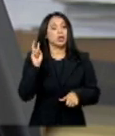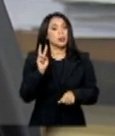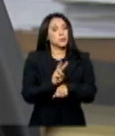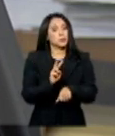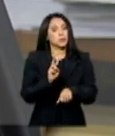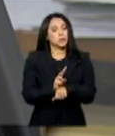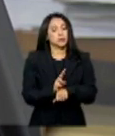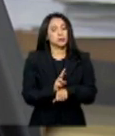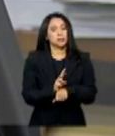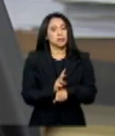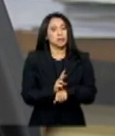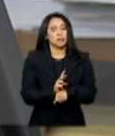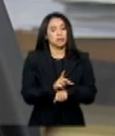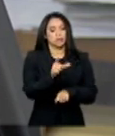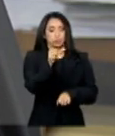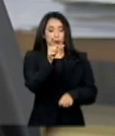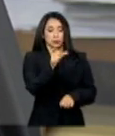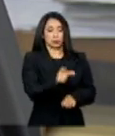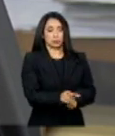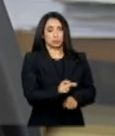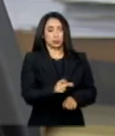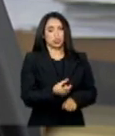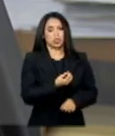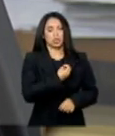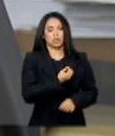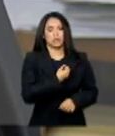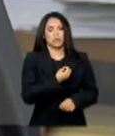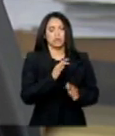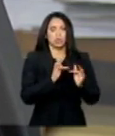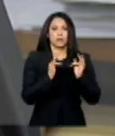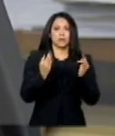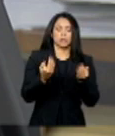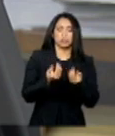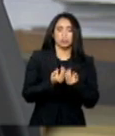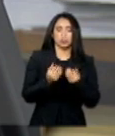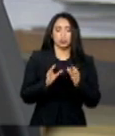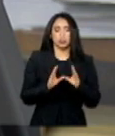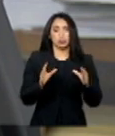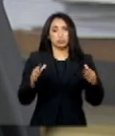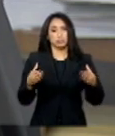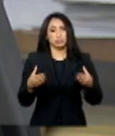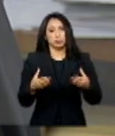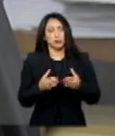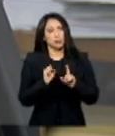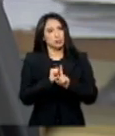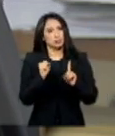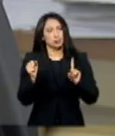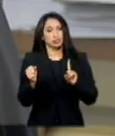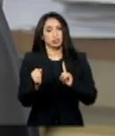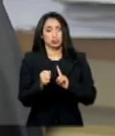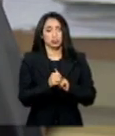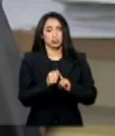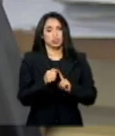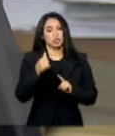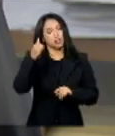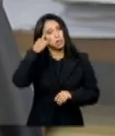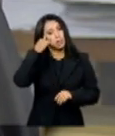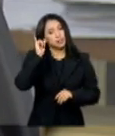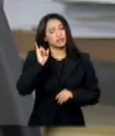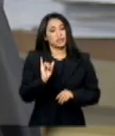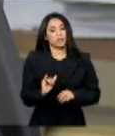integração do menor no convívio familiar e comunitário preservando-se tanto quanto possível a liberdade